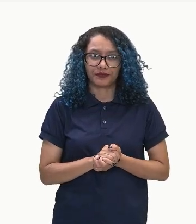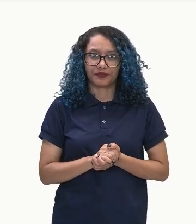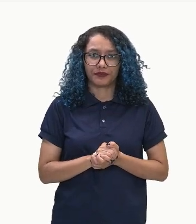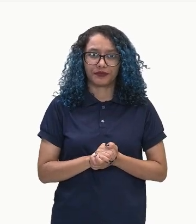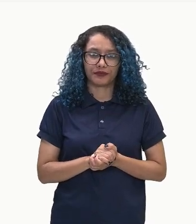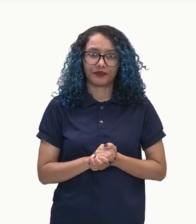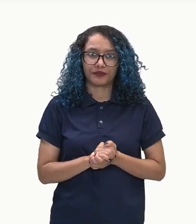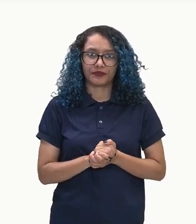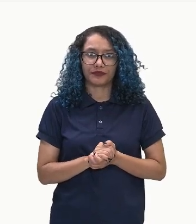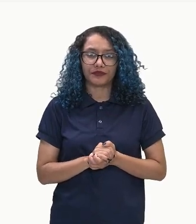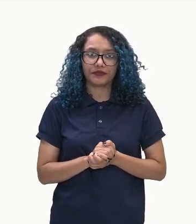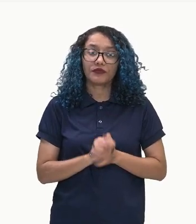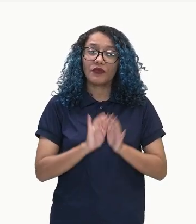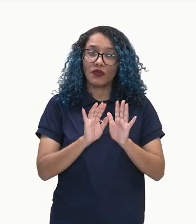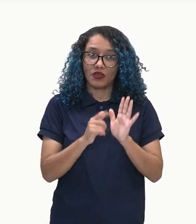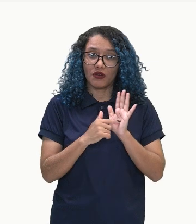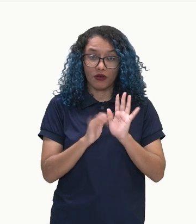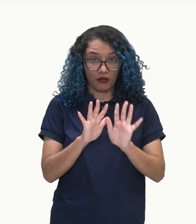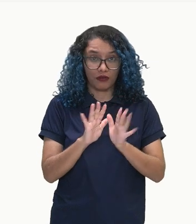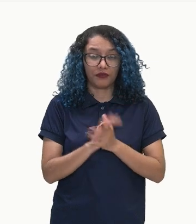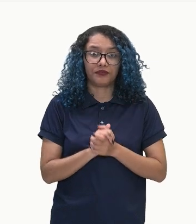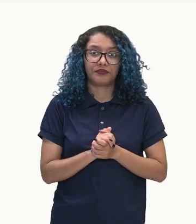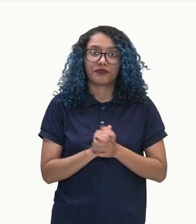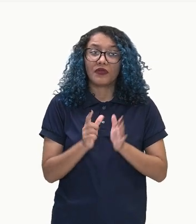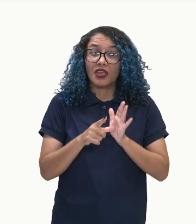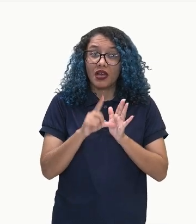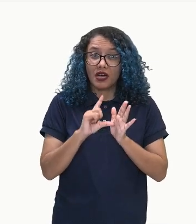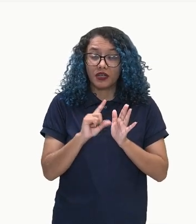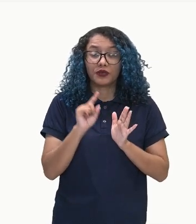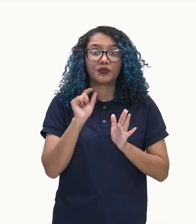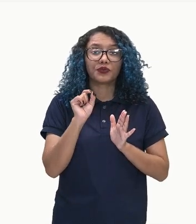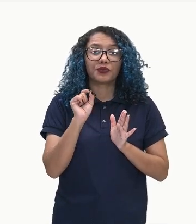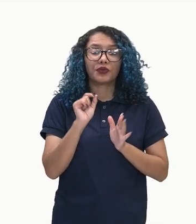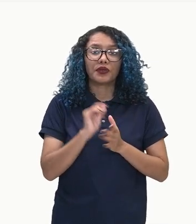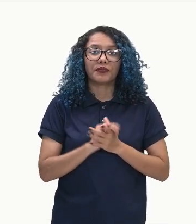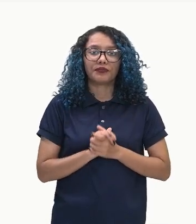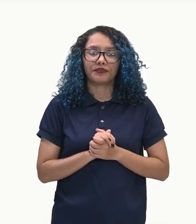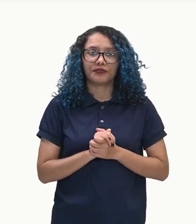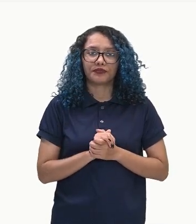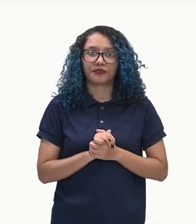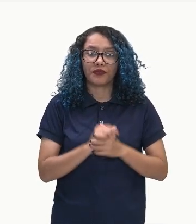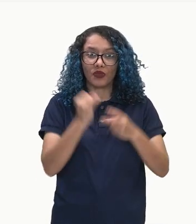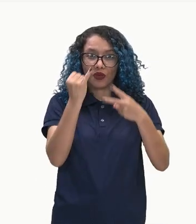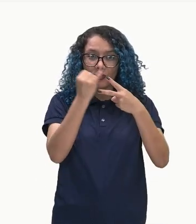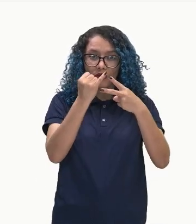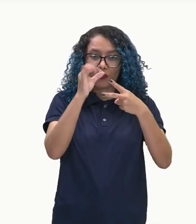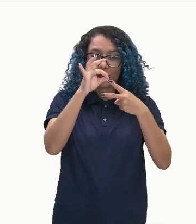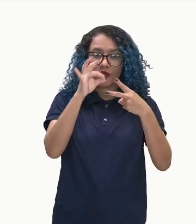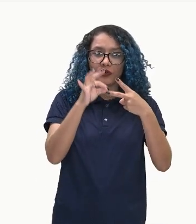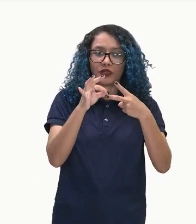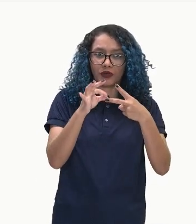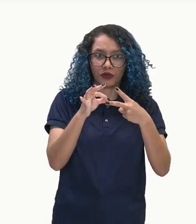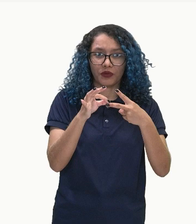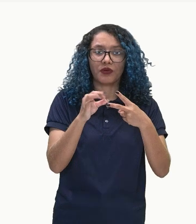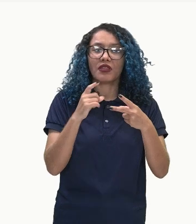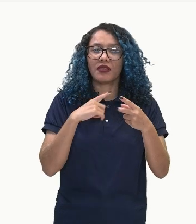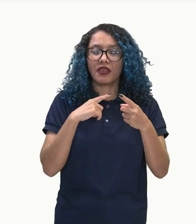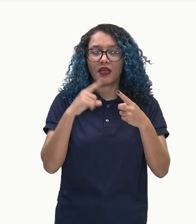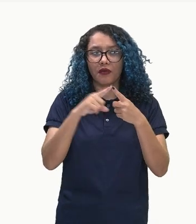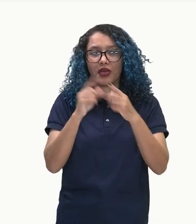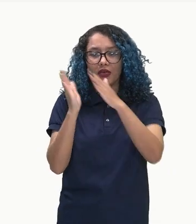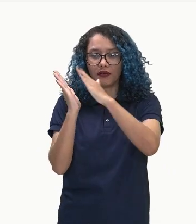polígonos? Primeiro eu vou antecipar aqui para você um detalhe, né? Quando a gente falou de polígono. Os polígonos podem se classificar em